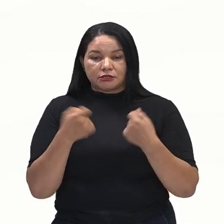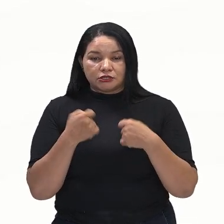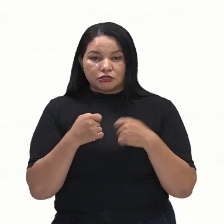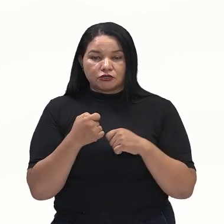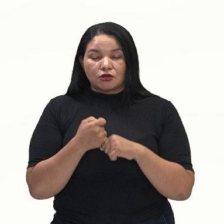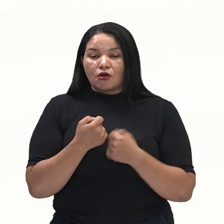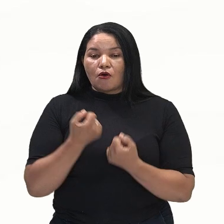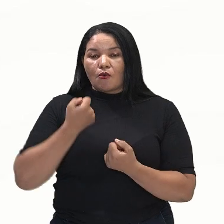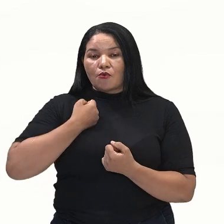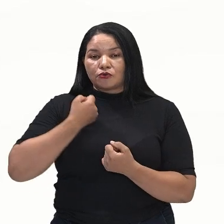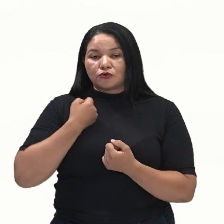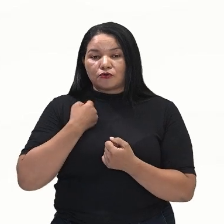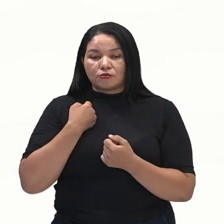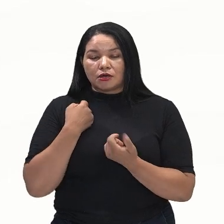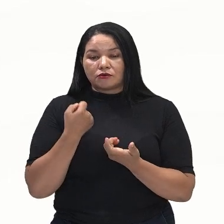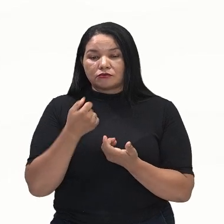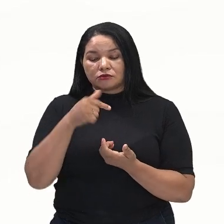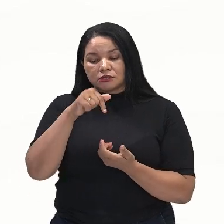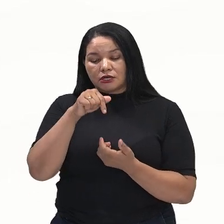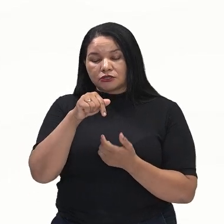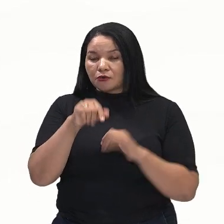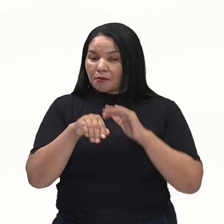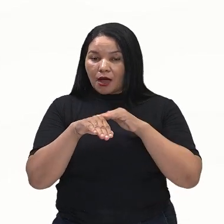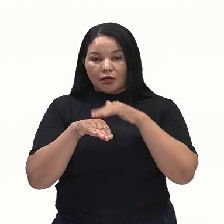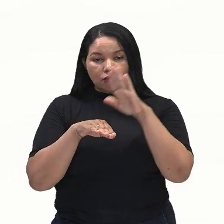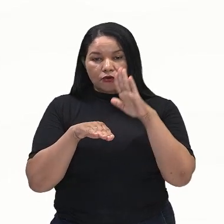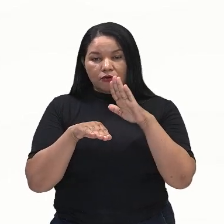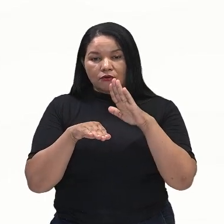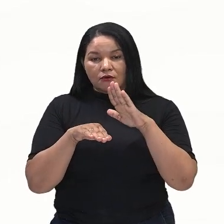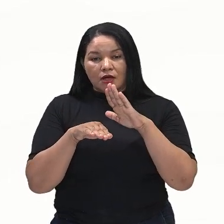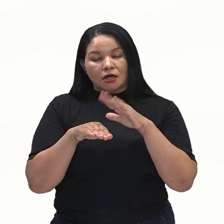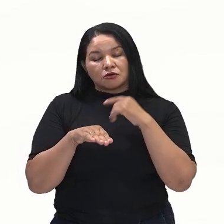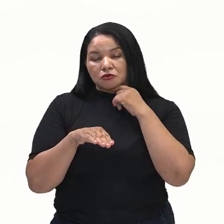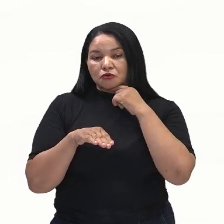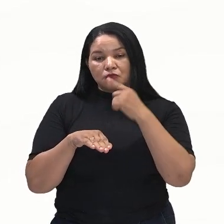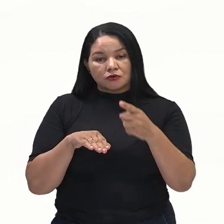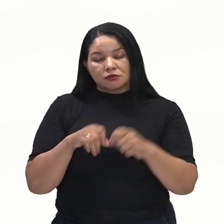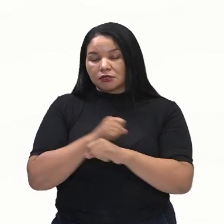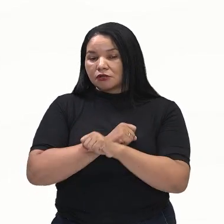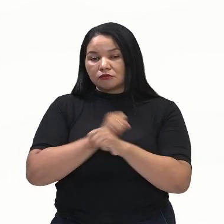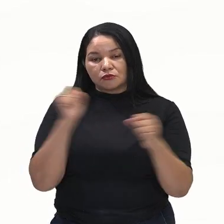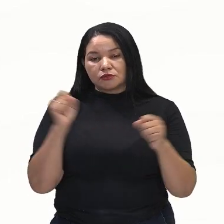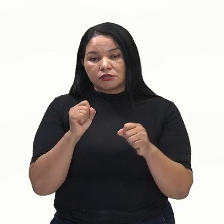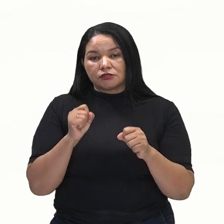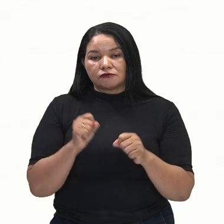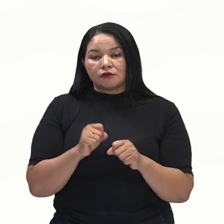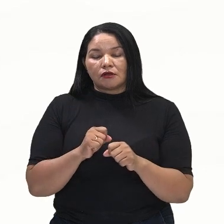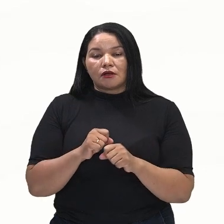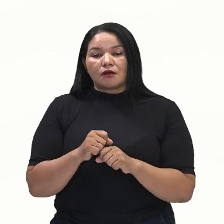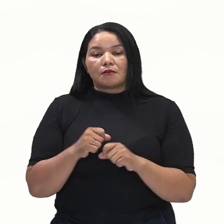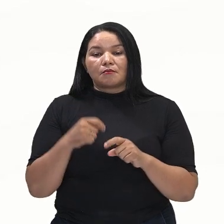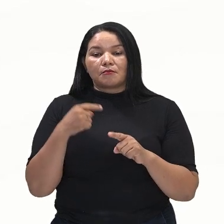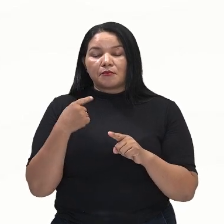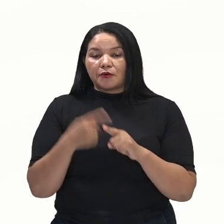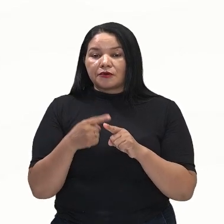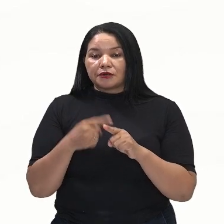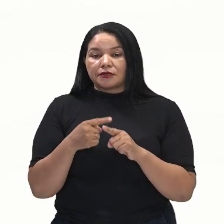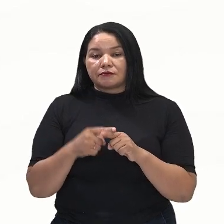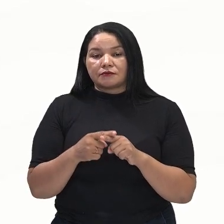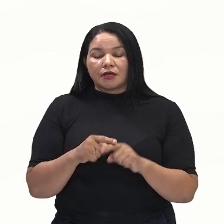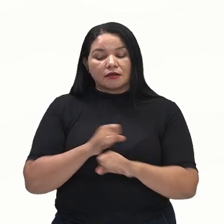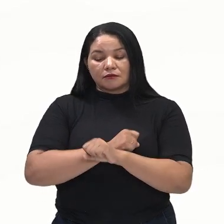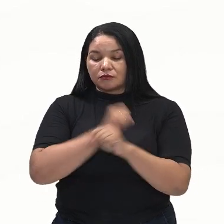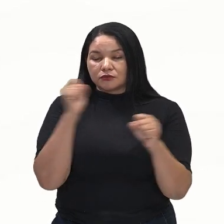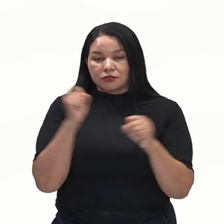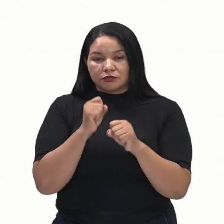do que 7, o resultado é que não tem como acontecer. Ou seja, esse é chamado de evento